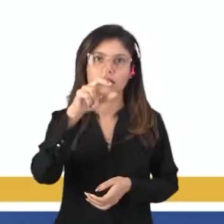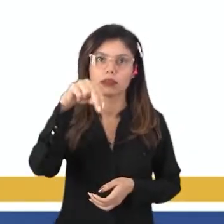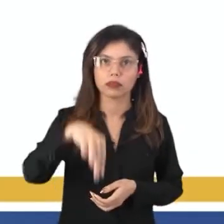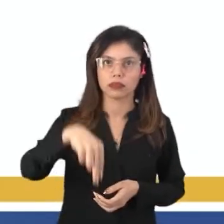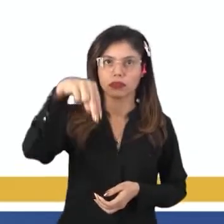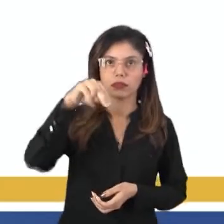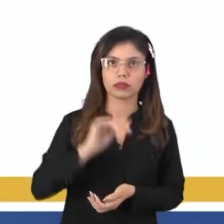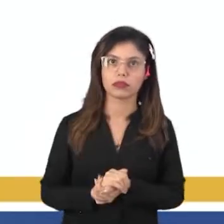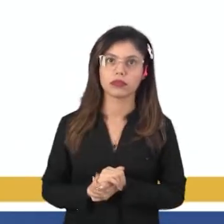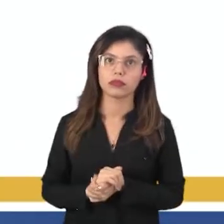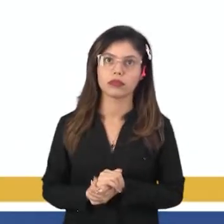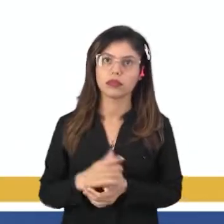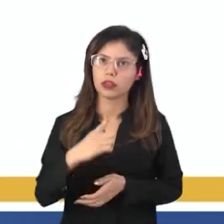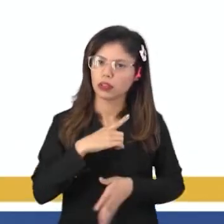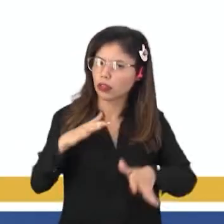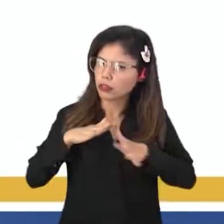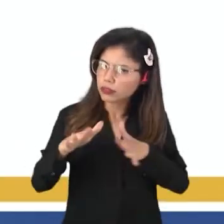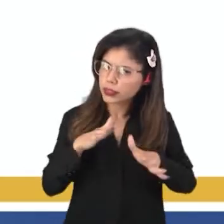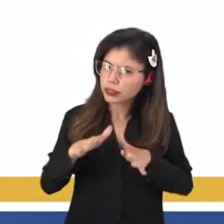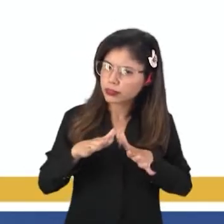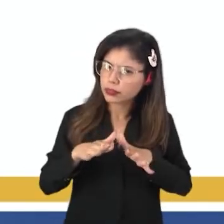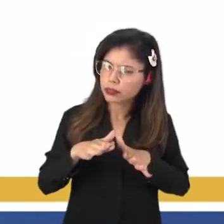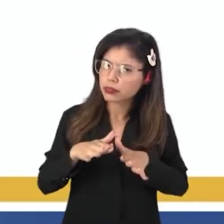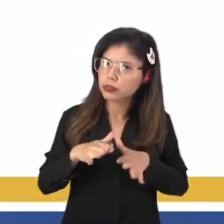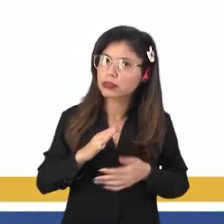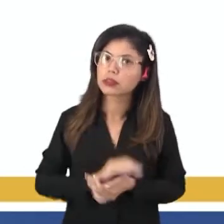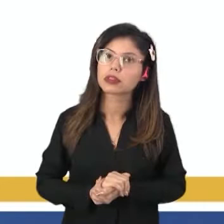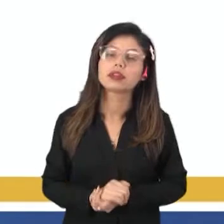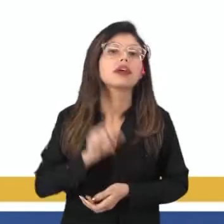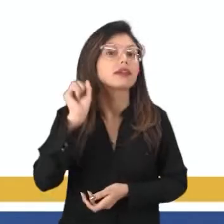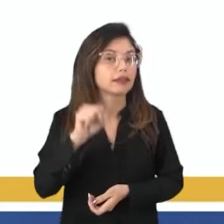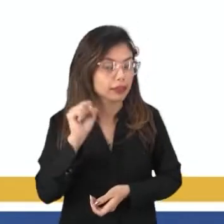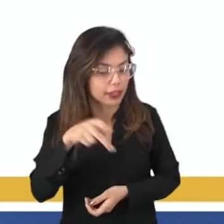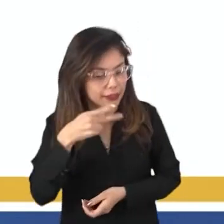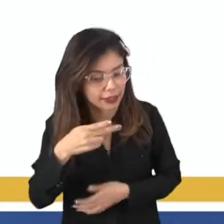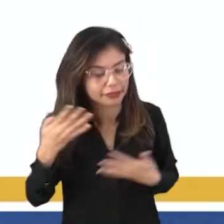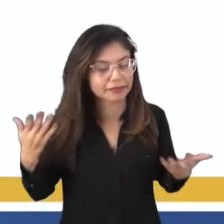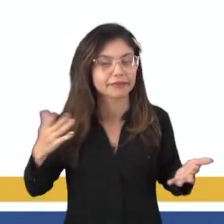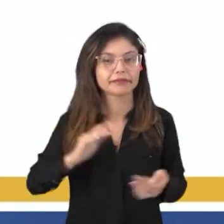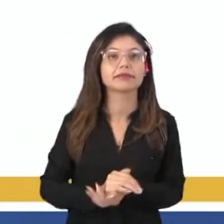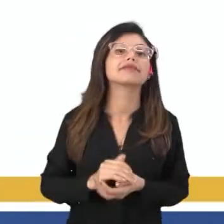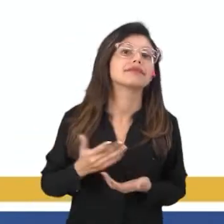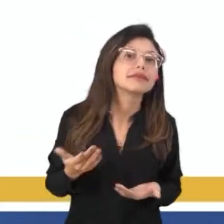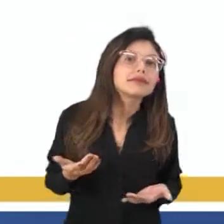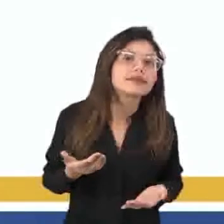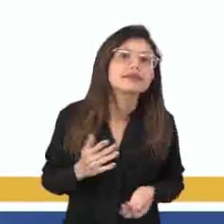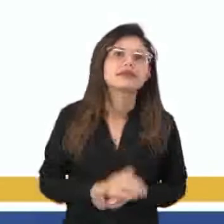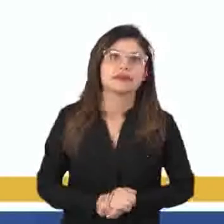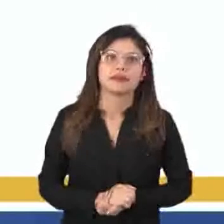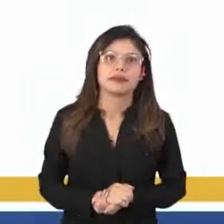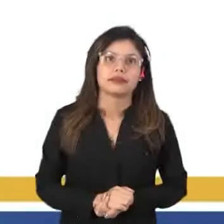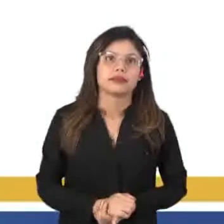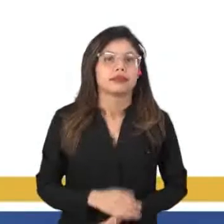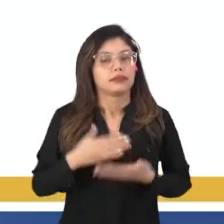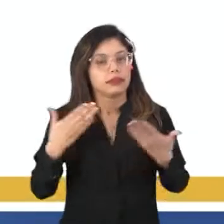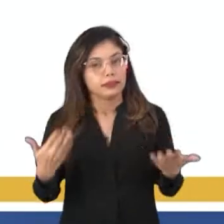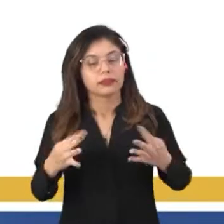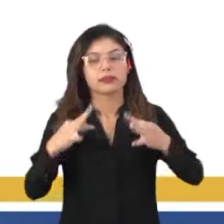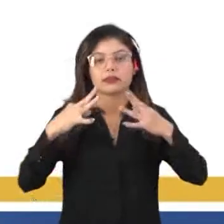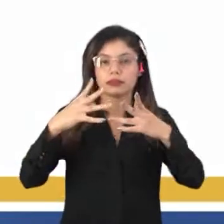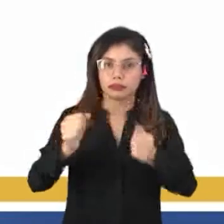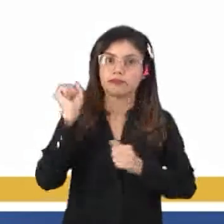do Norte está sujeito a abalos sísmicos? Acabei de falar para vocês. E aí? Nesse